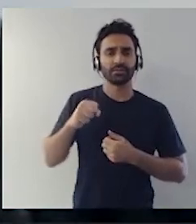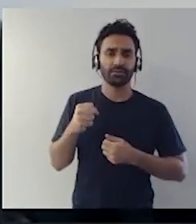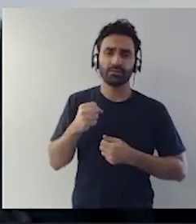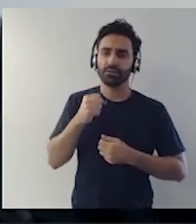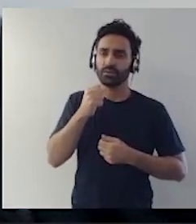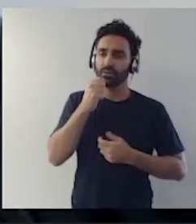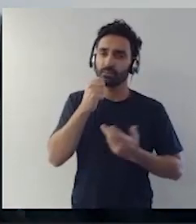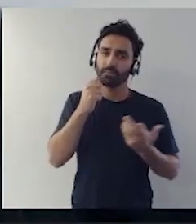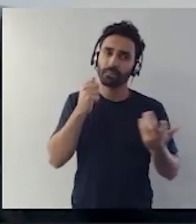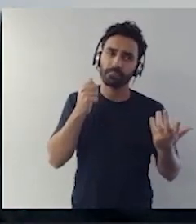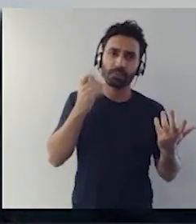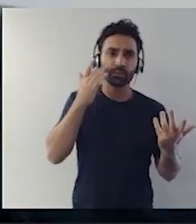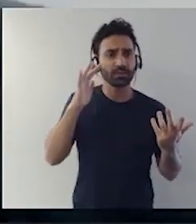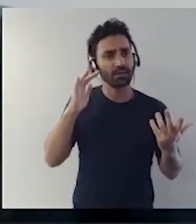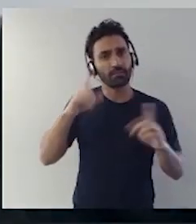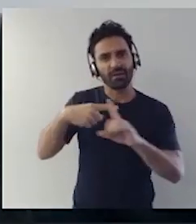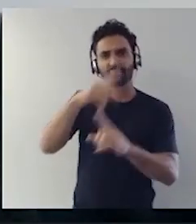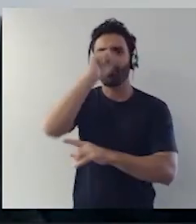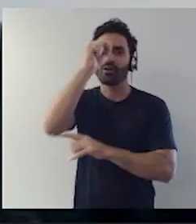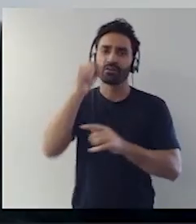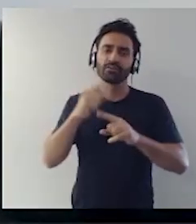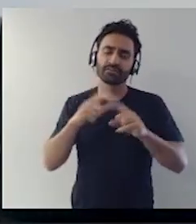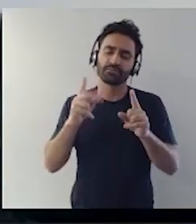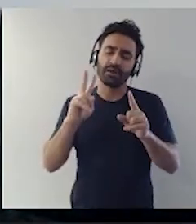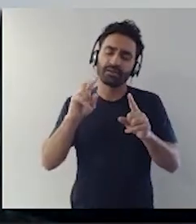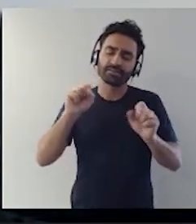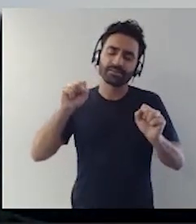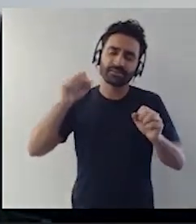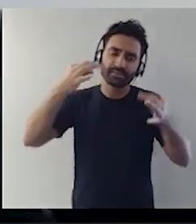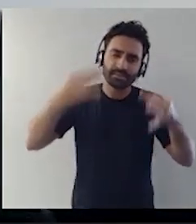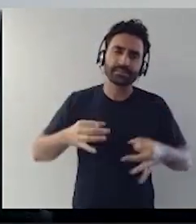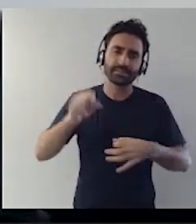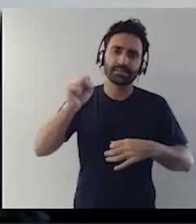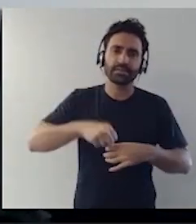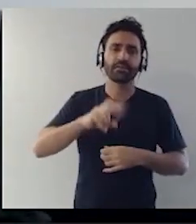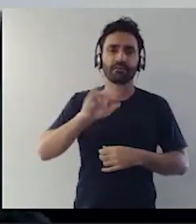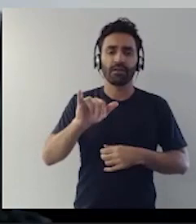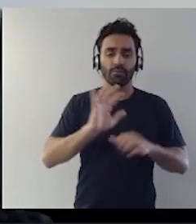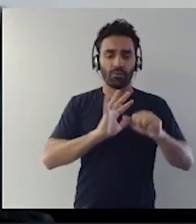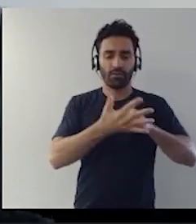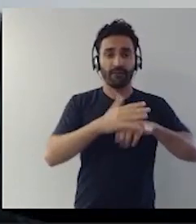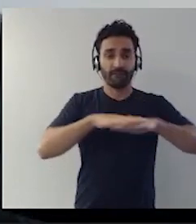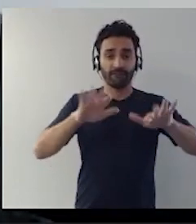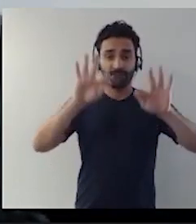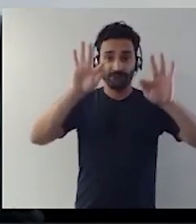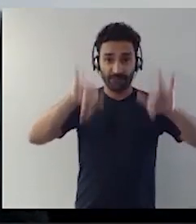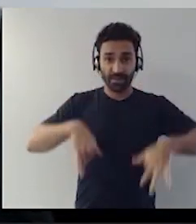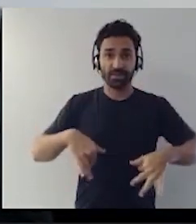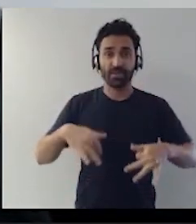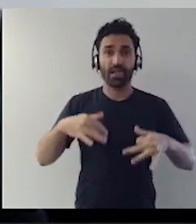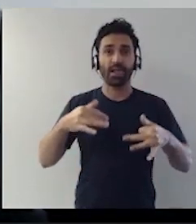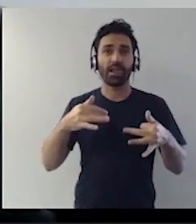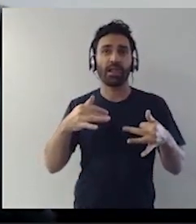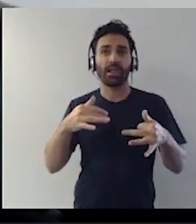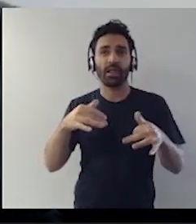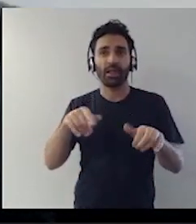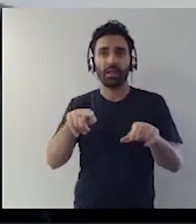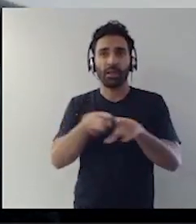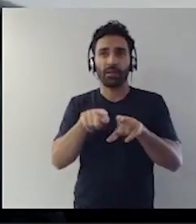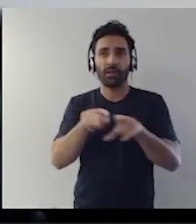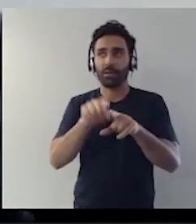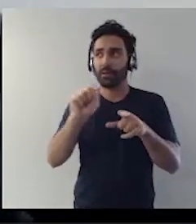mais fortes, mas sairemos dessa pandemia nas condições de possibilidade que temos. Não